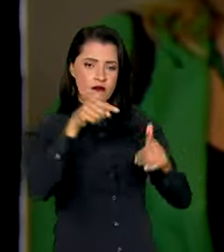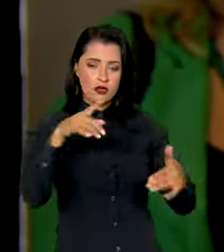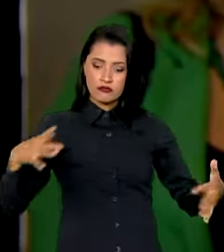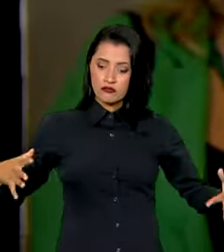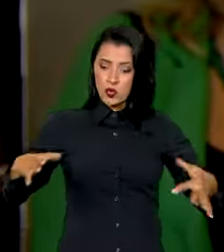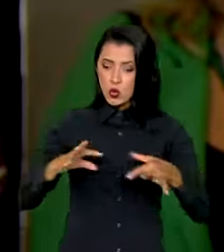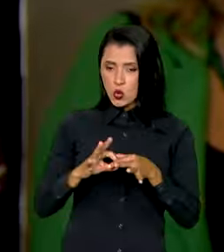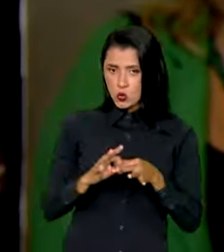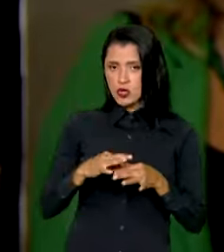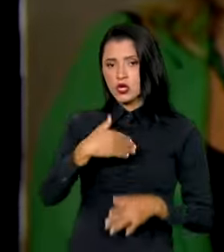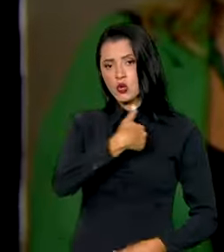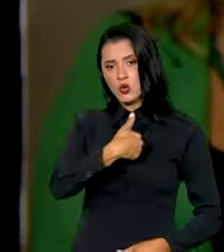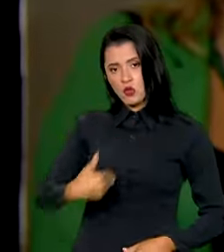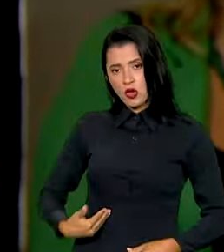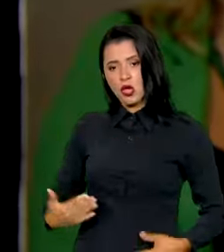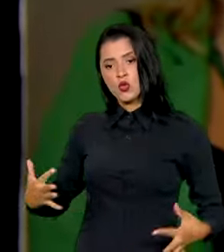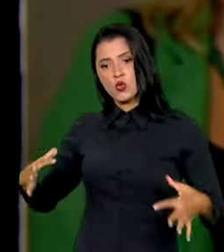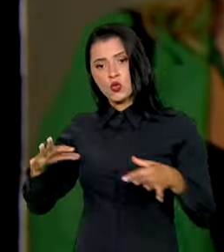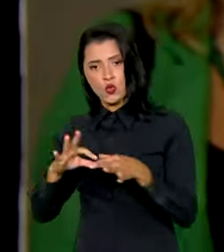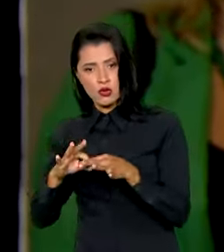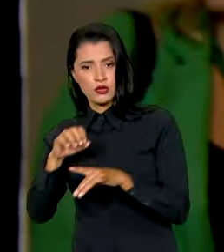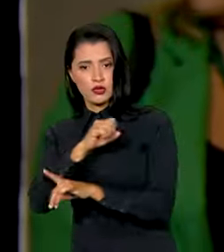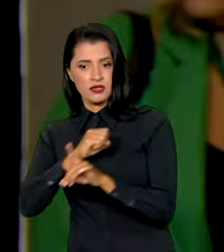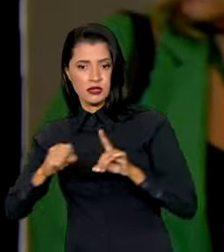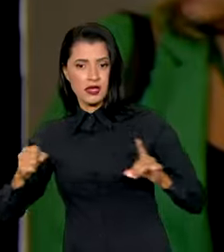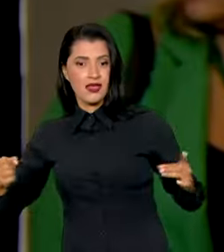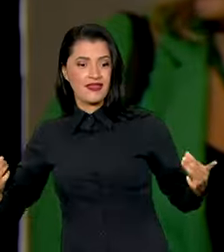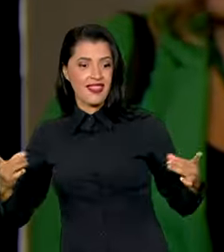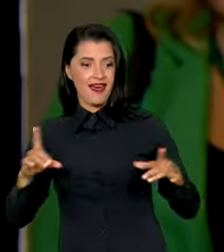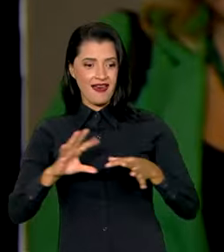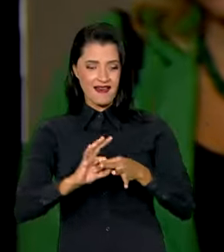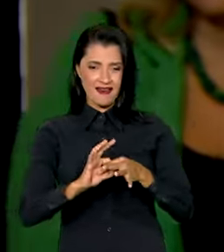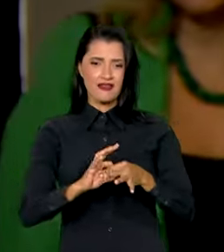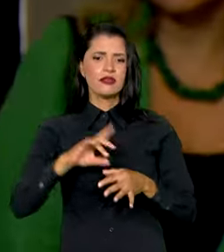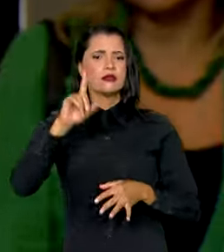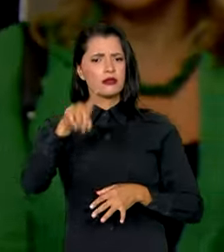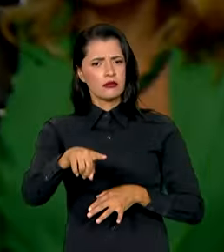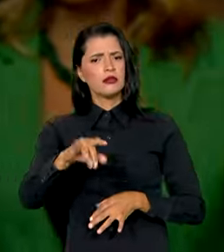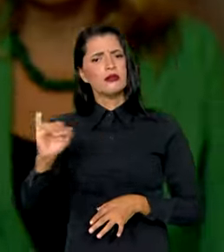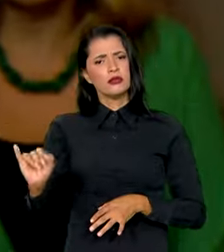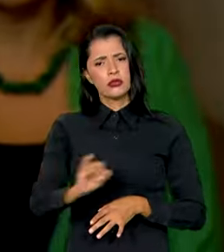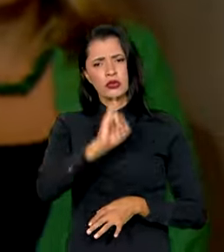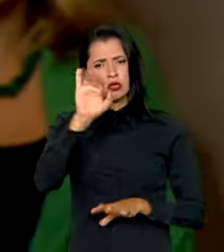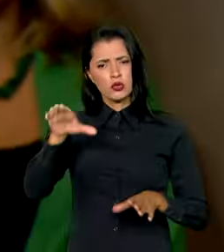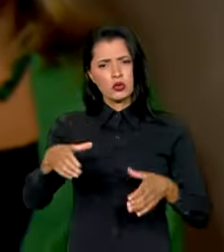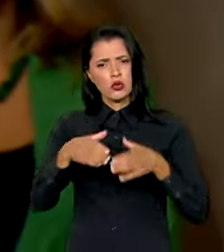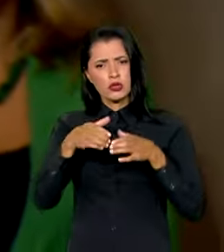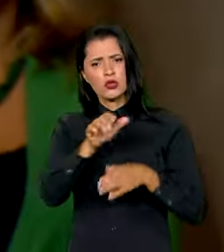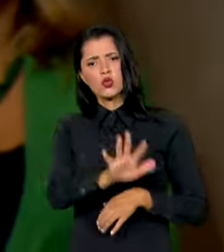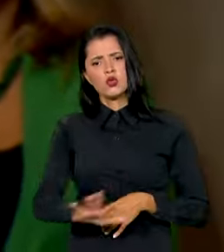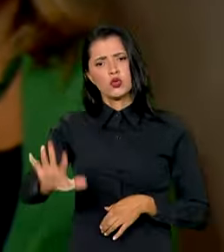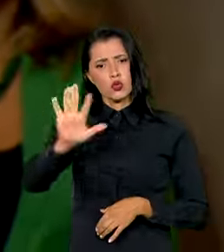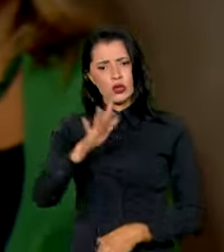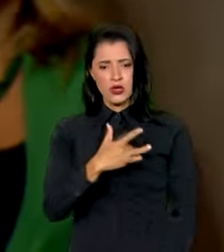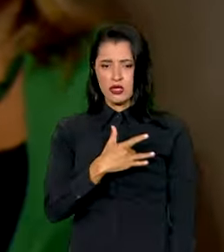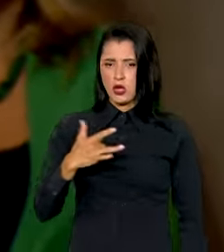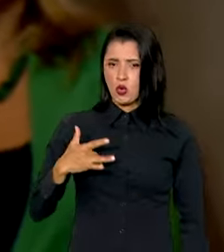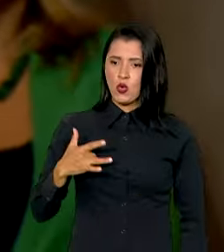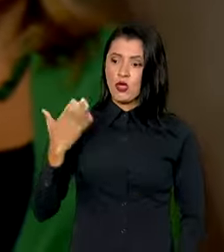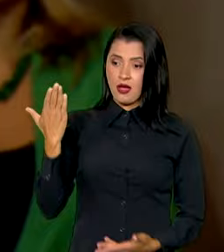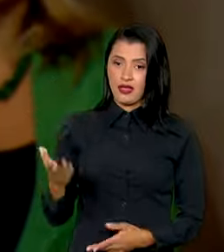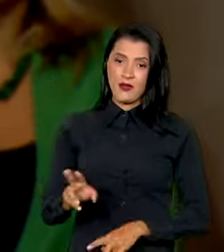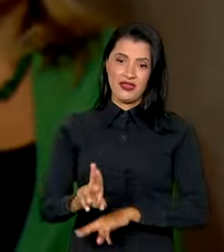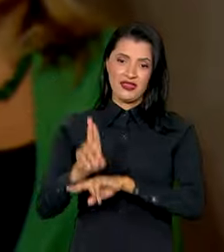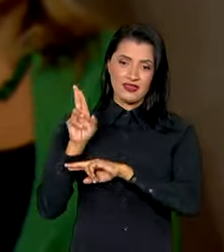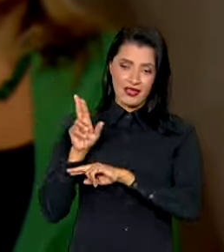governo e sociedade. Eu quero também mencionar a importância do Conselho Nacional de Saúde, aqui representado